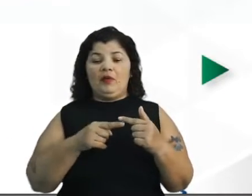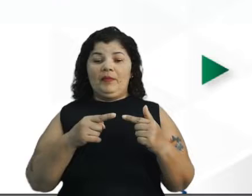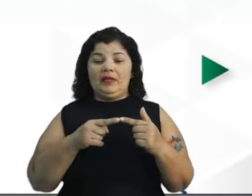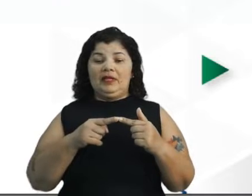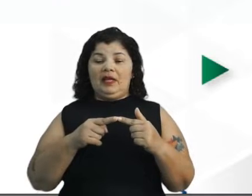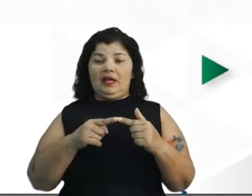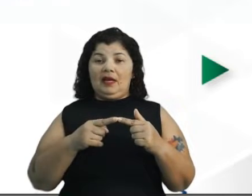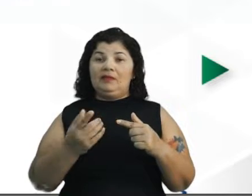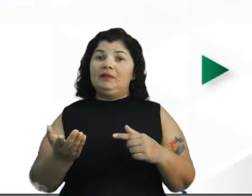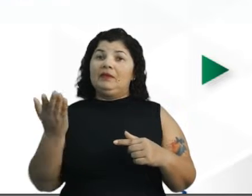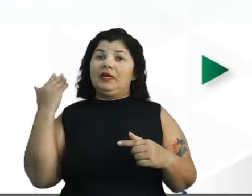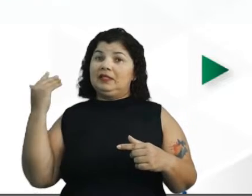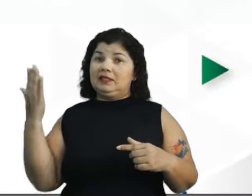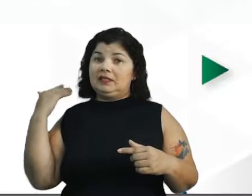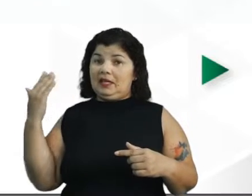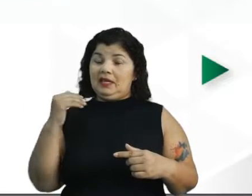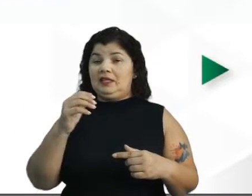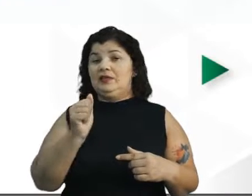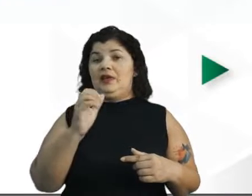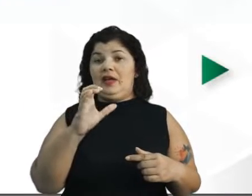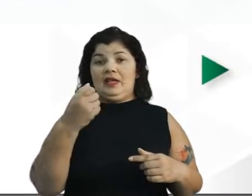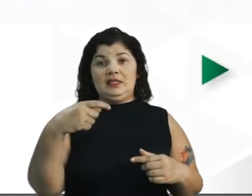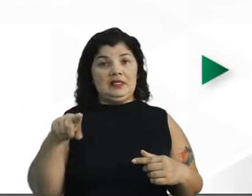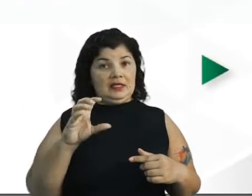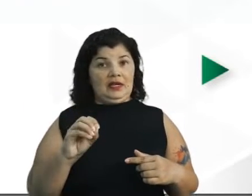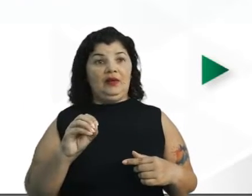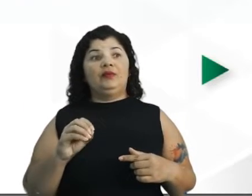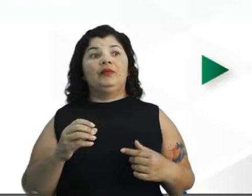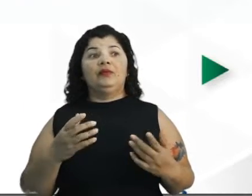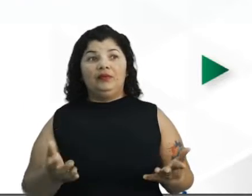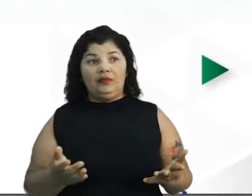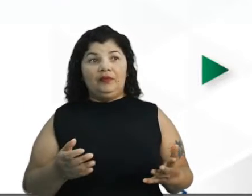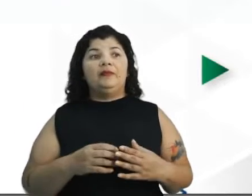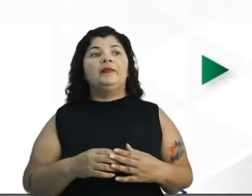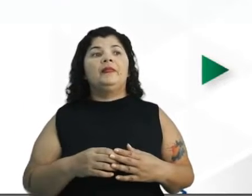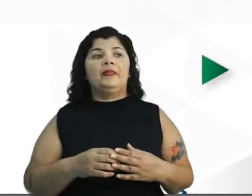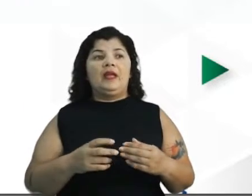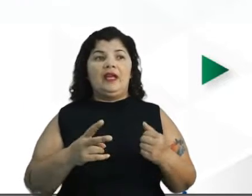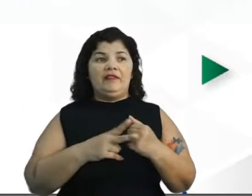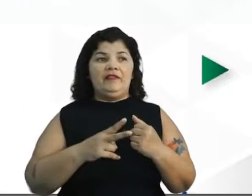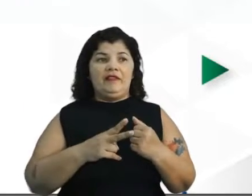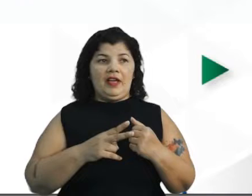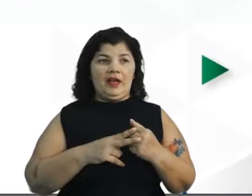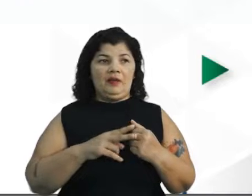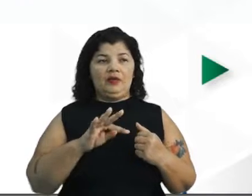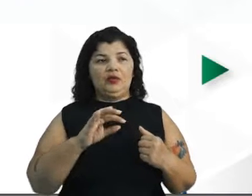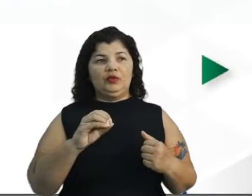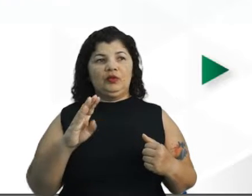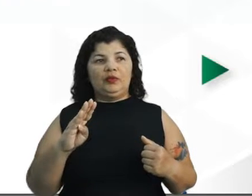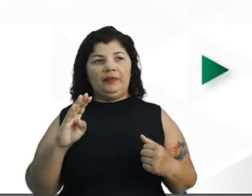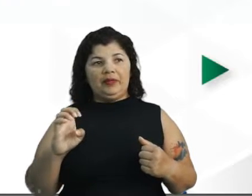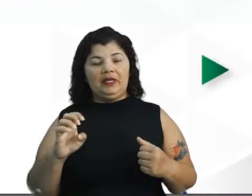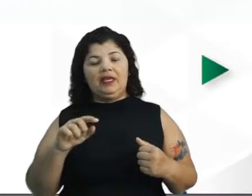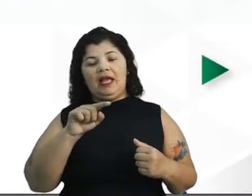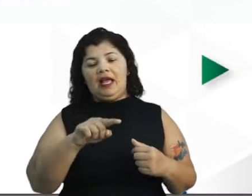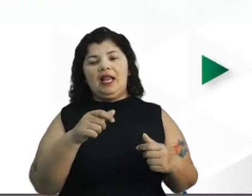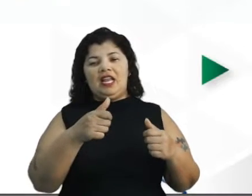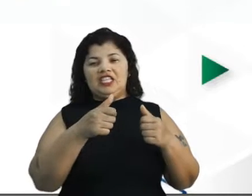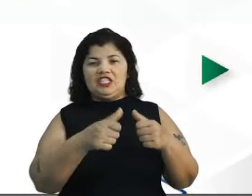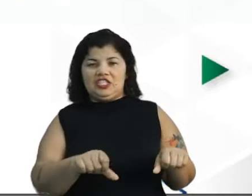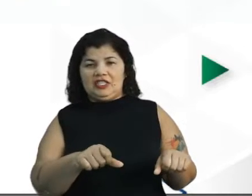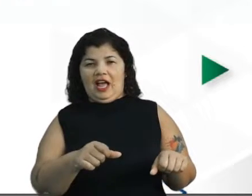passada, né? Quando eu era, e aí o verbo to be no passado, was, era, estava para